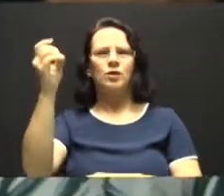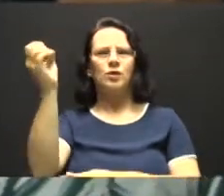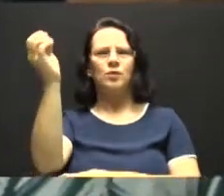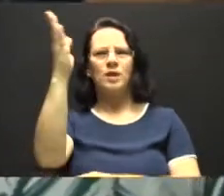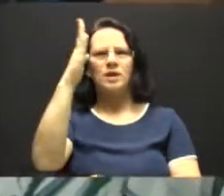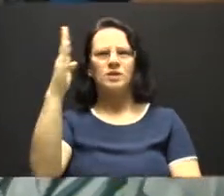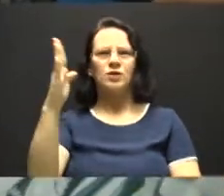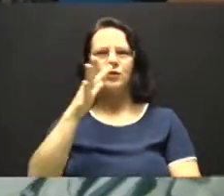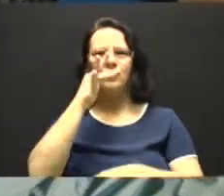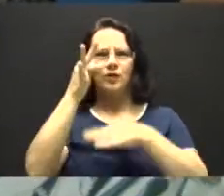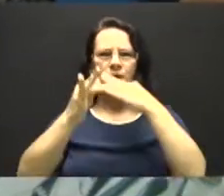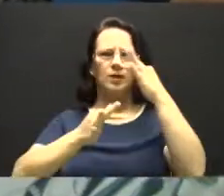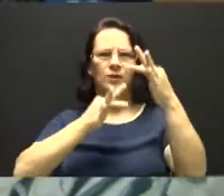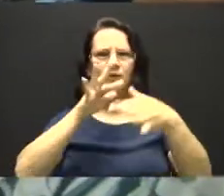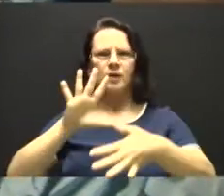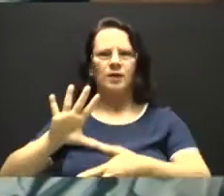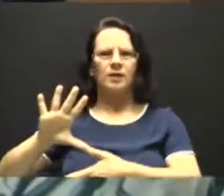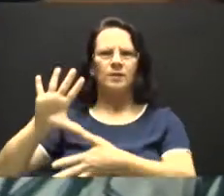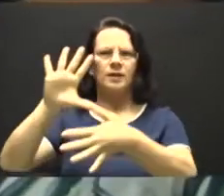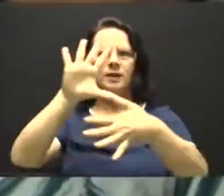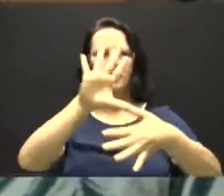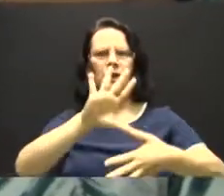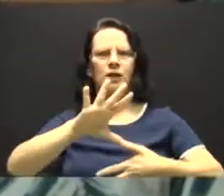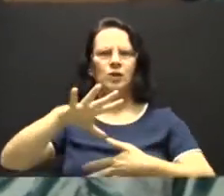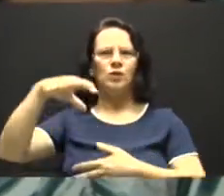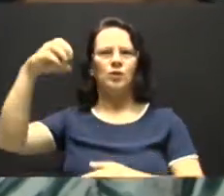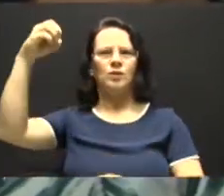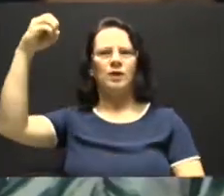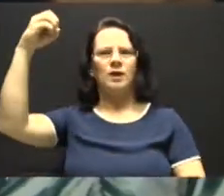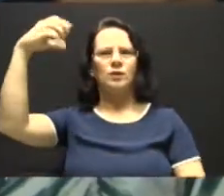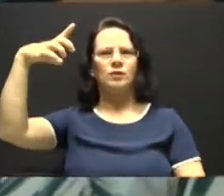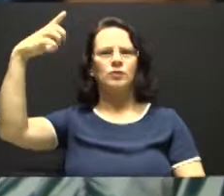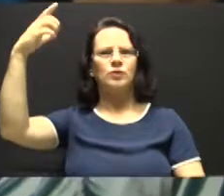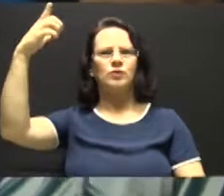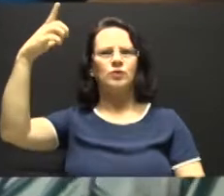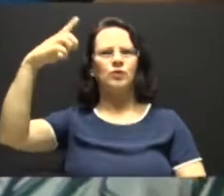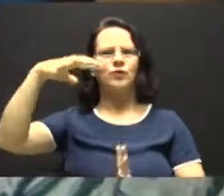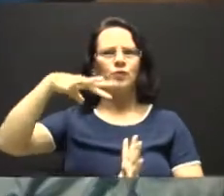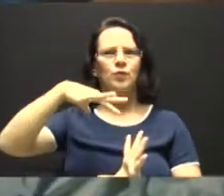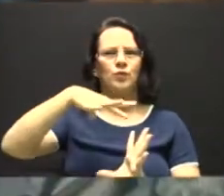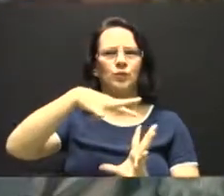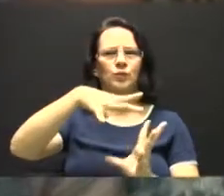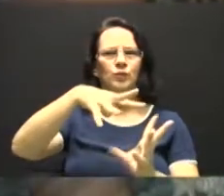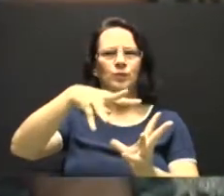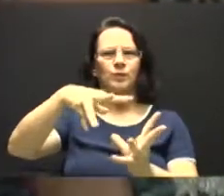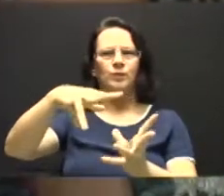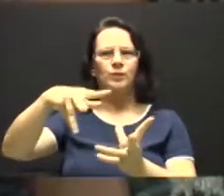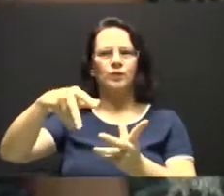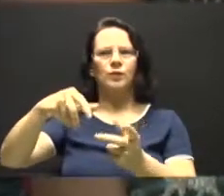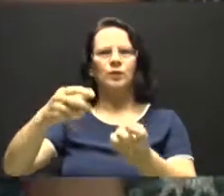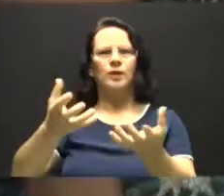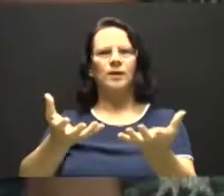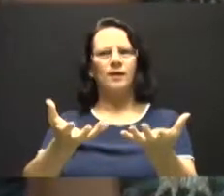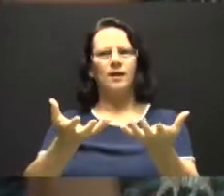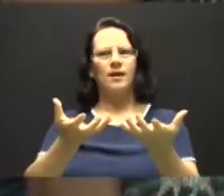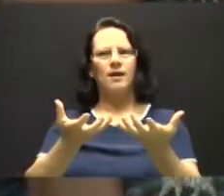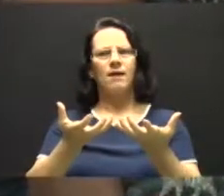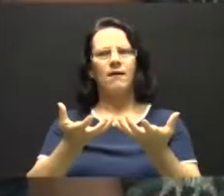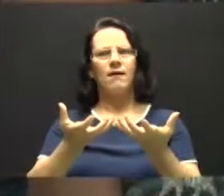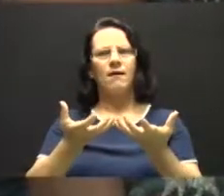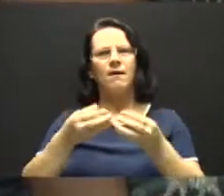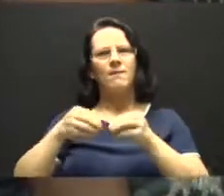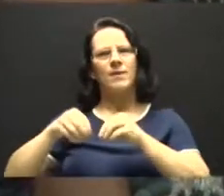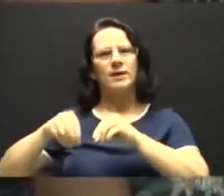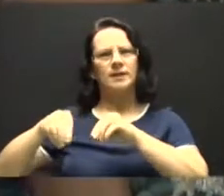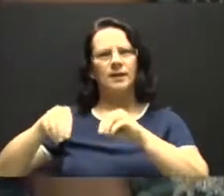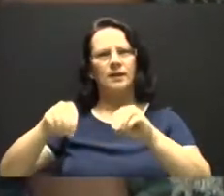só falta o nome na london do qatar